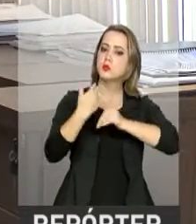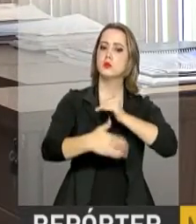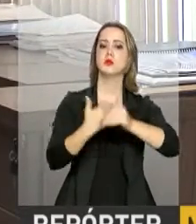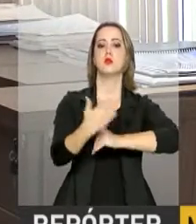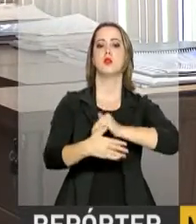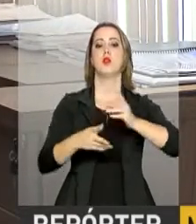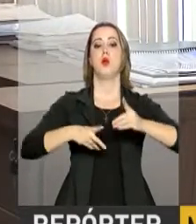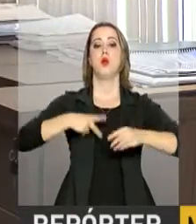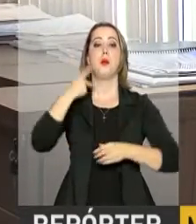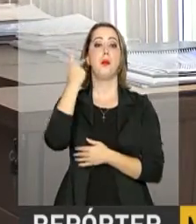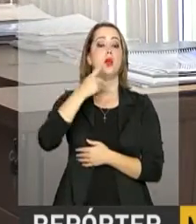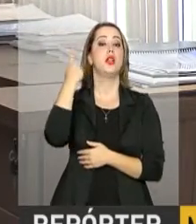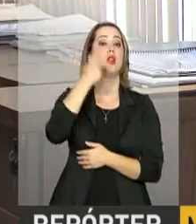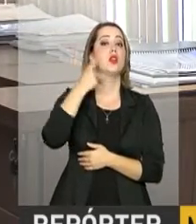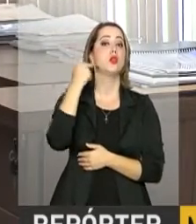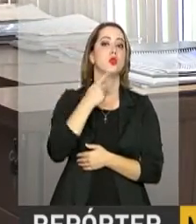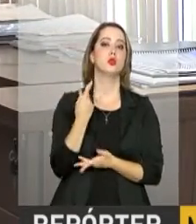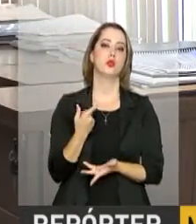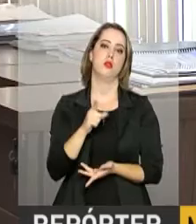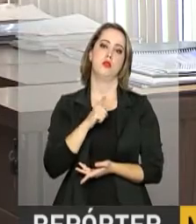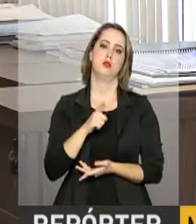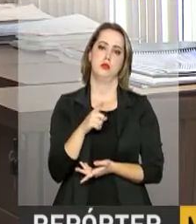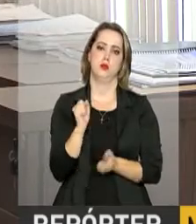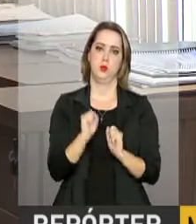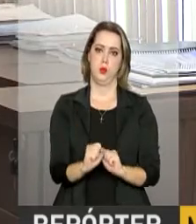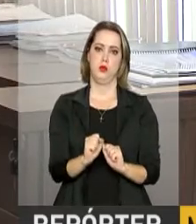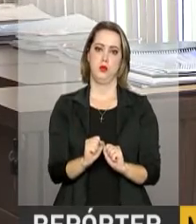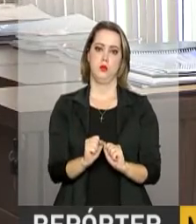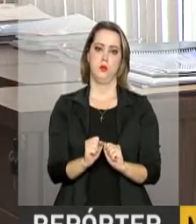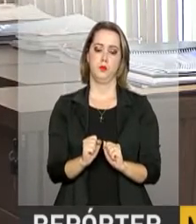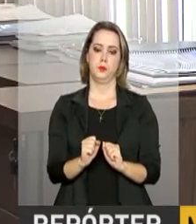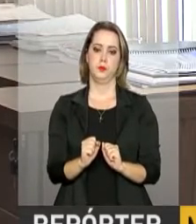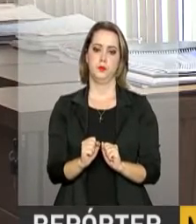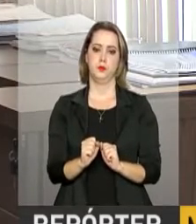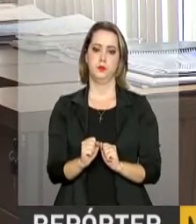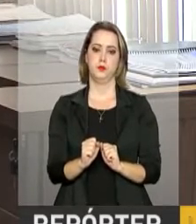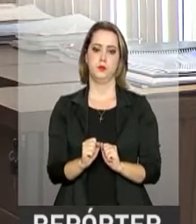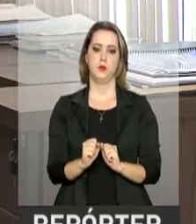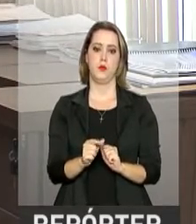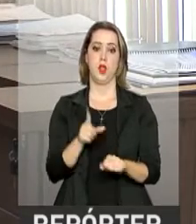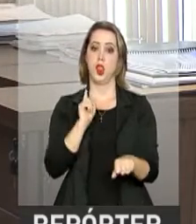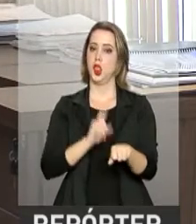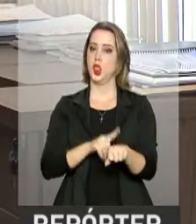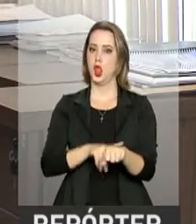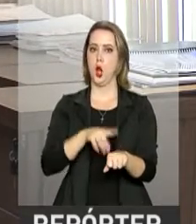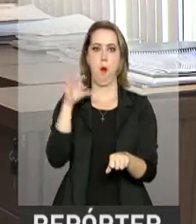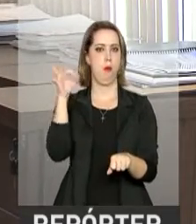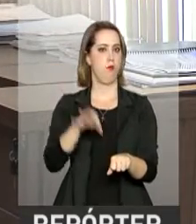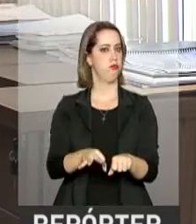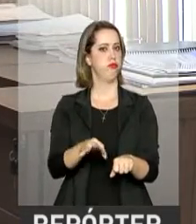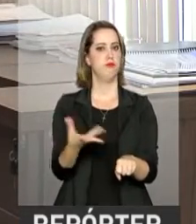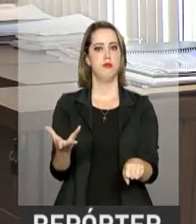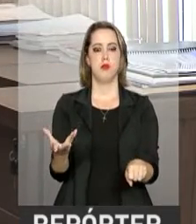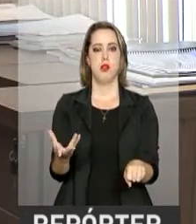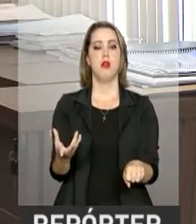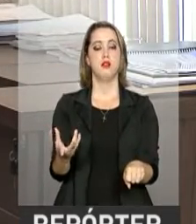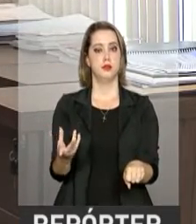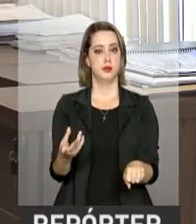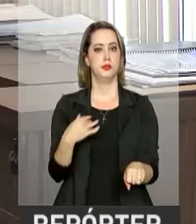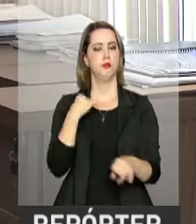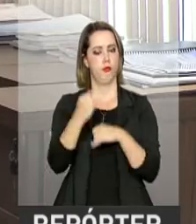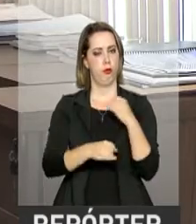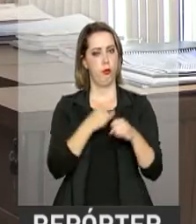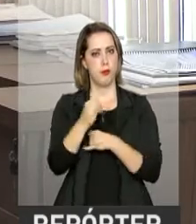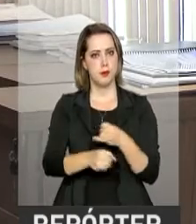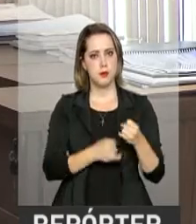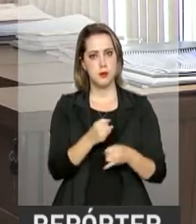políticas e termos como eu falei dele e nós temos em tempo real informações sobre o que